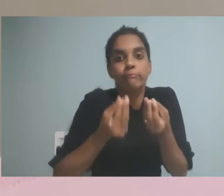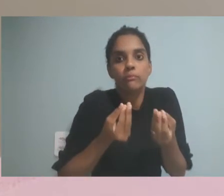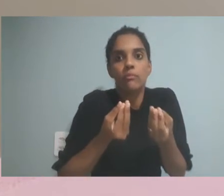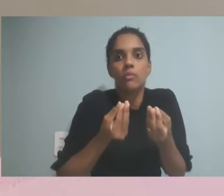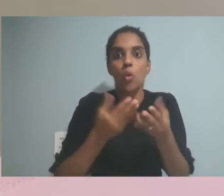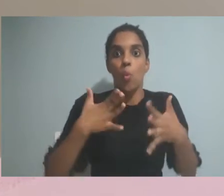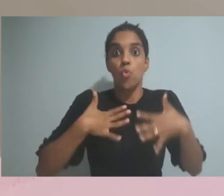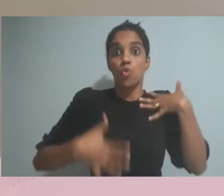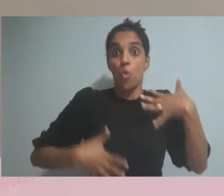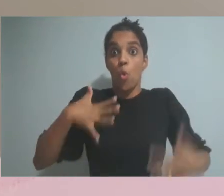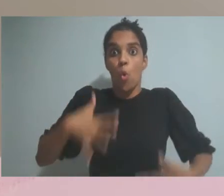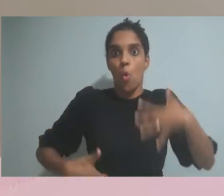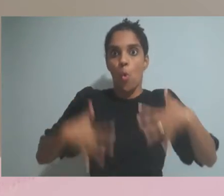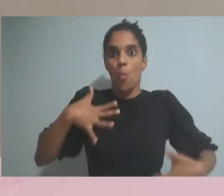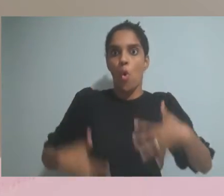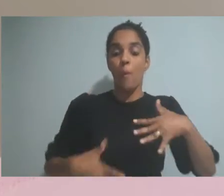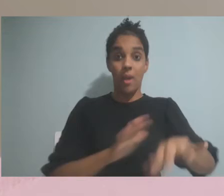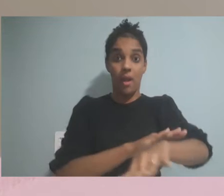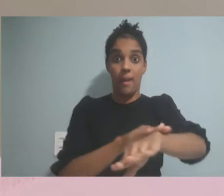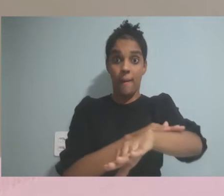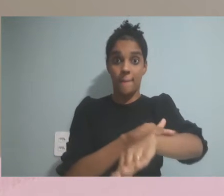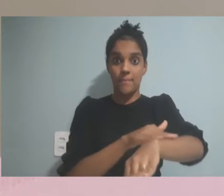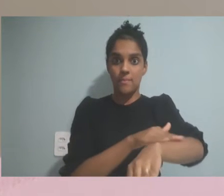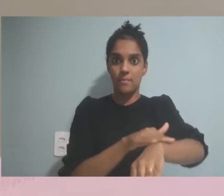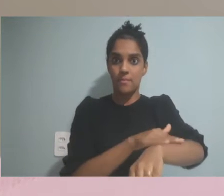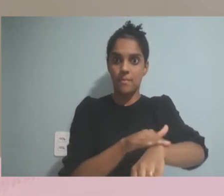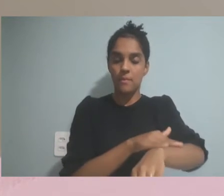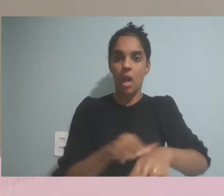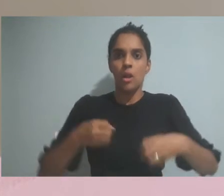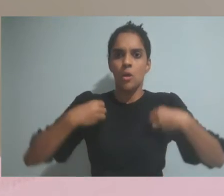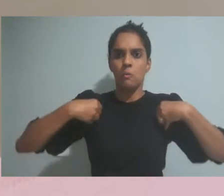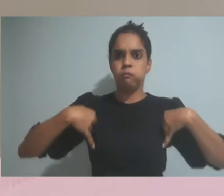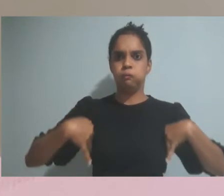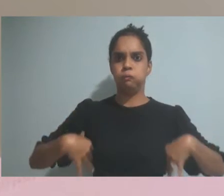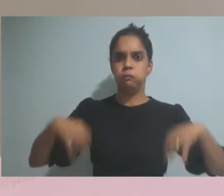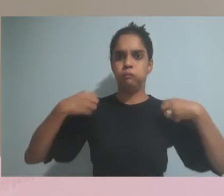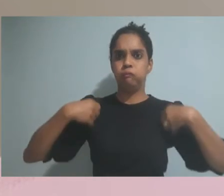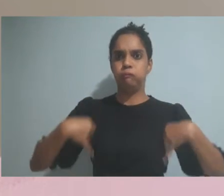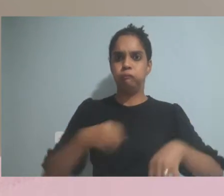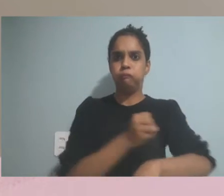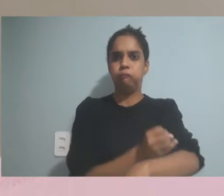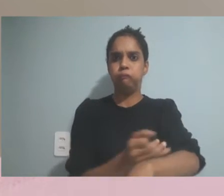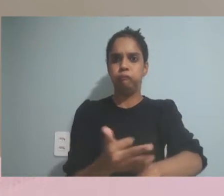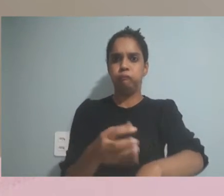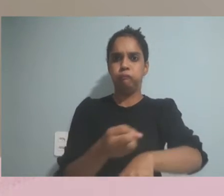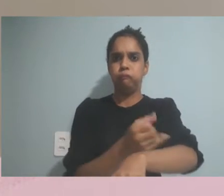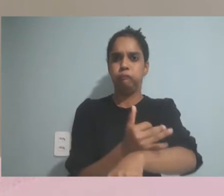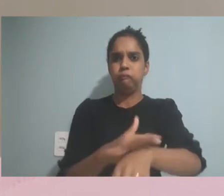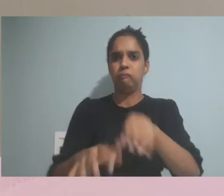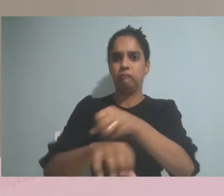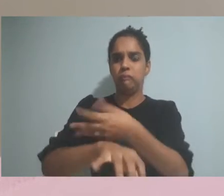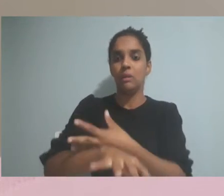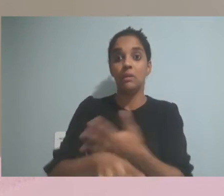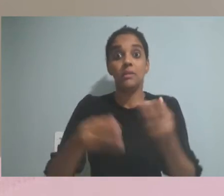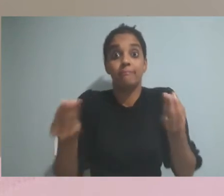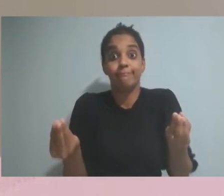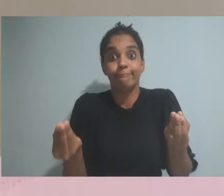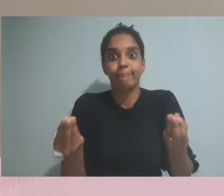escoar para a terra através do nosso corpo, pois nossa pele, umedecida pela transpiração, é boa